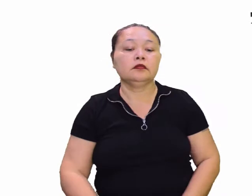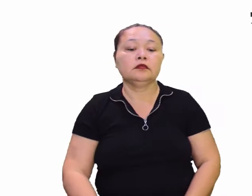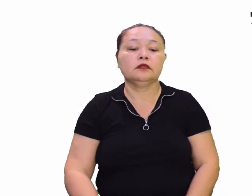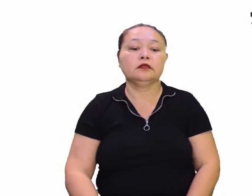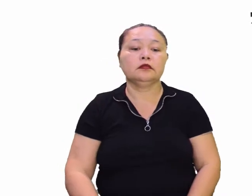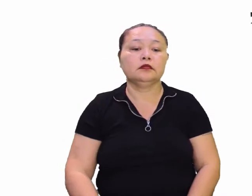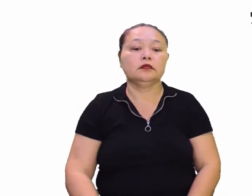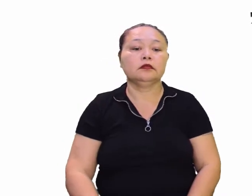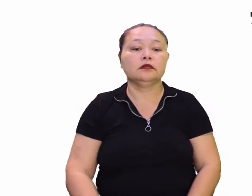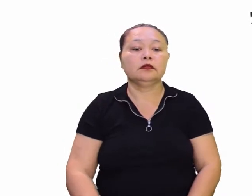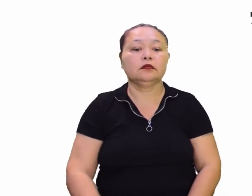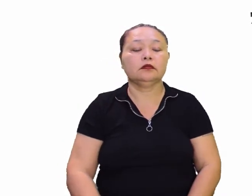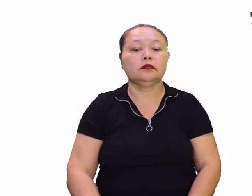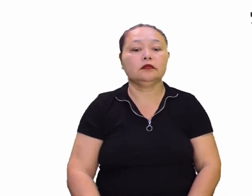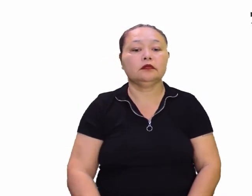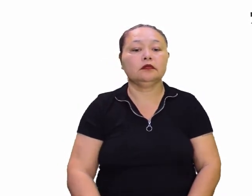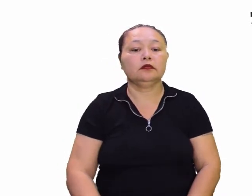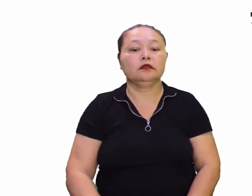Aqui é a Rússia, galera.